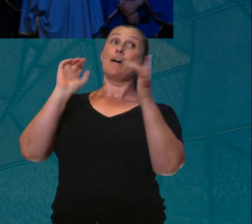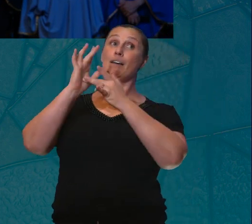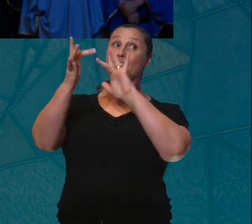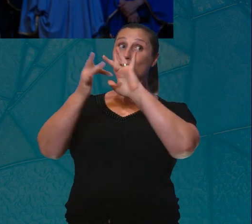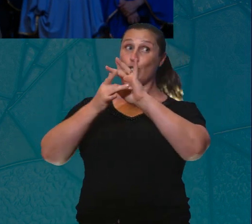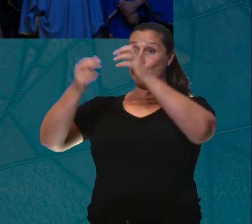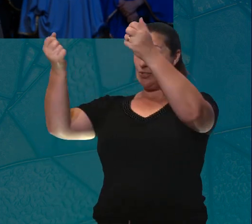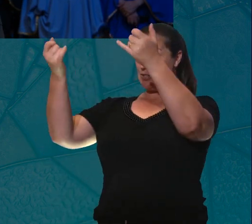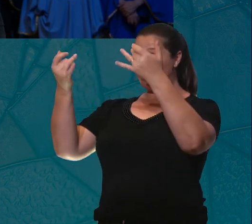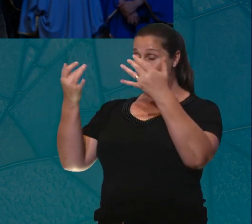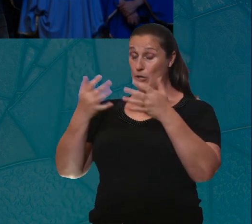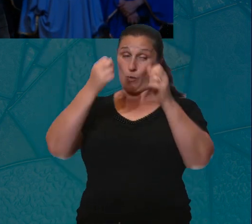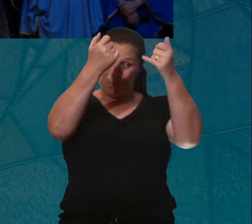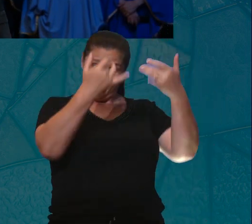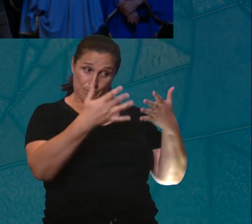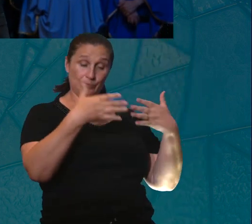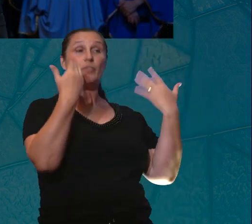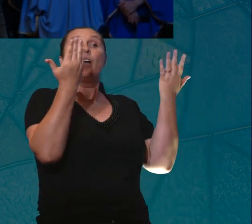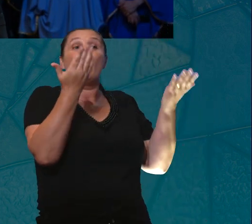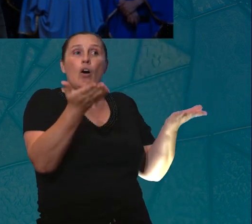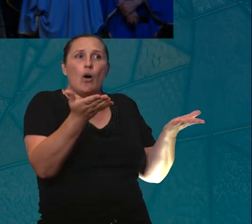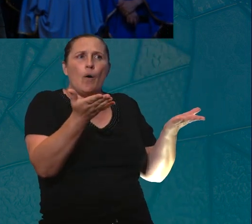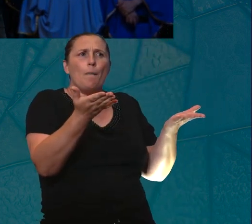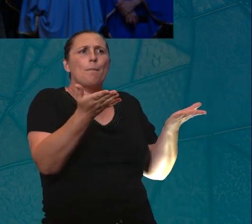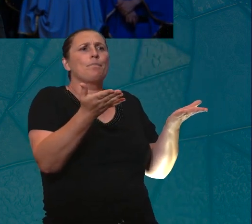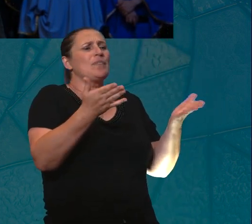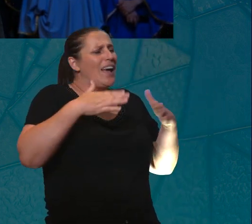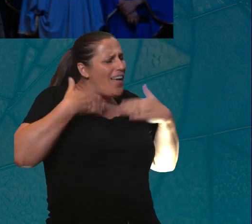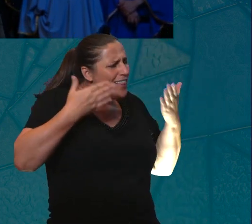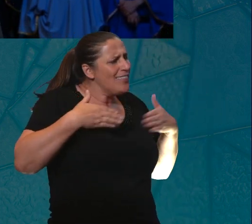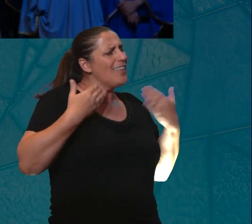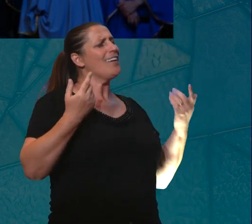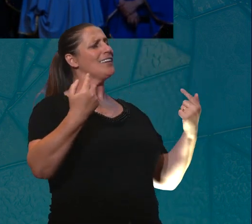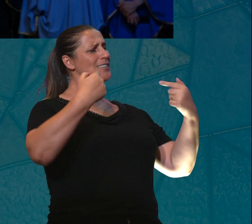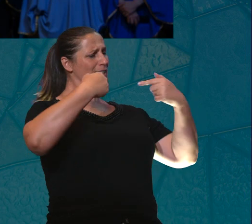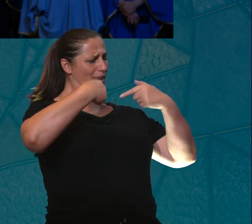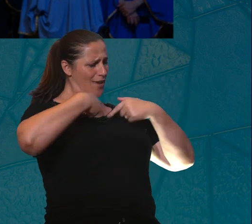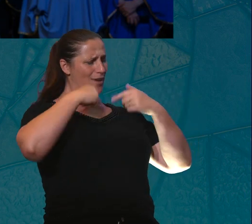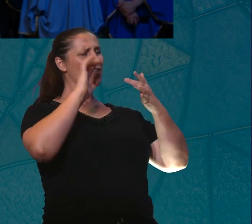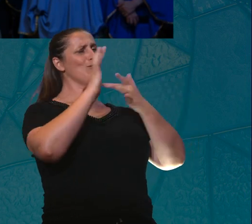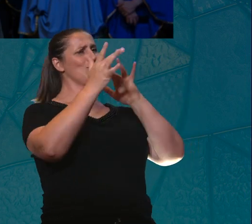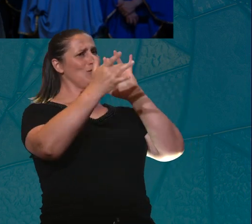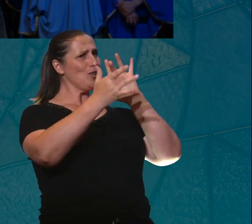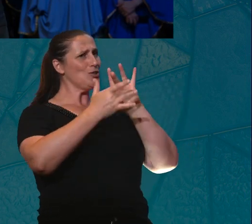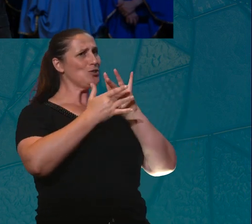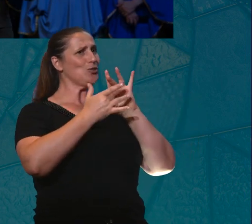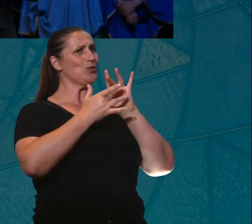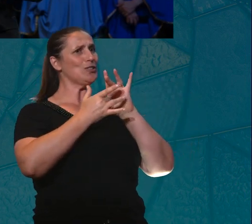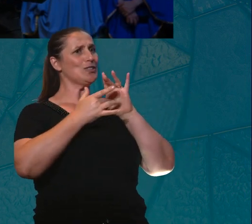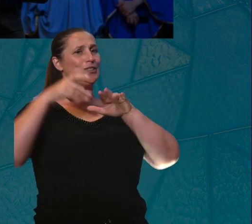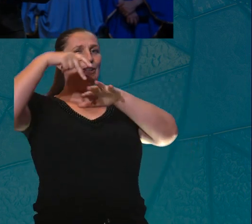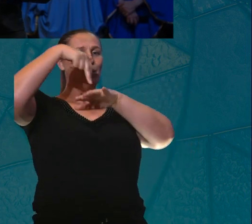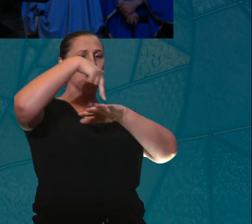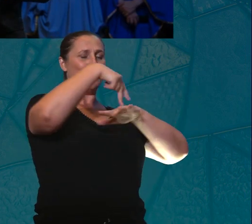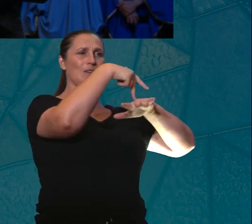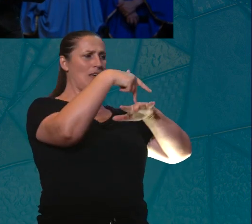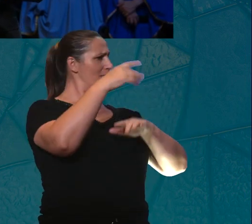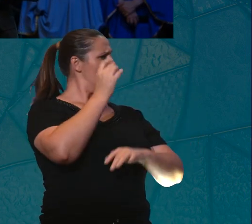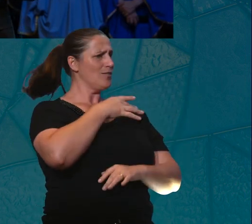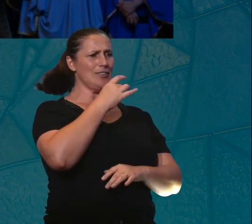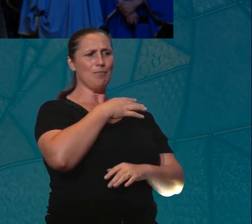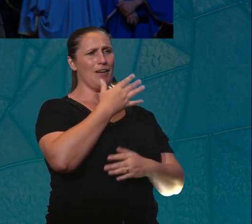lhes falou logo, dizendo: tende bom ânimo, sou eu, não temais.